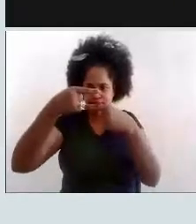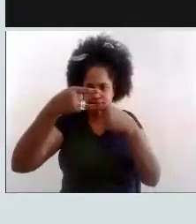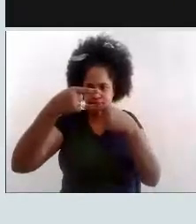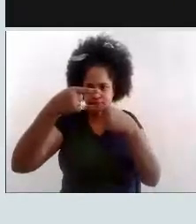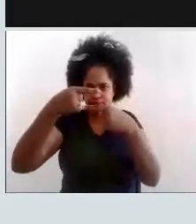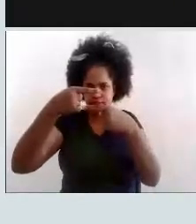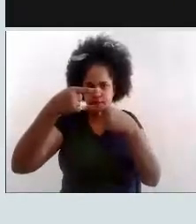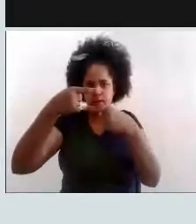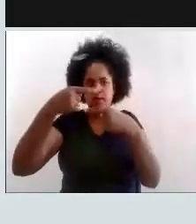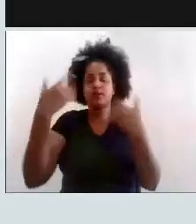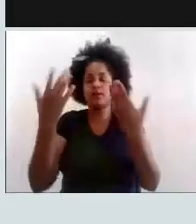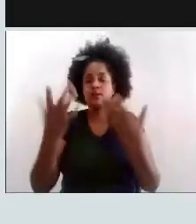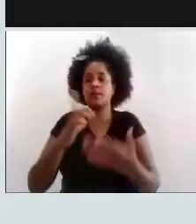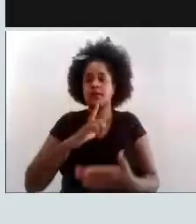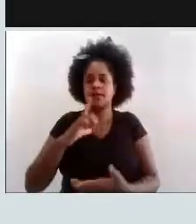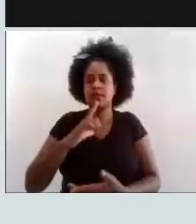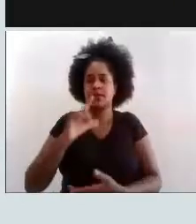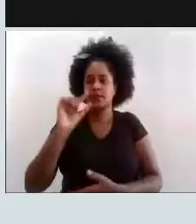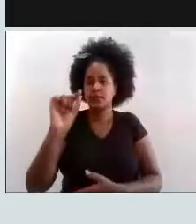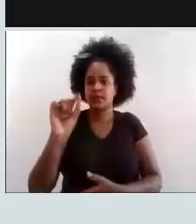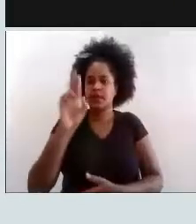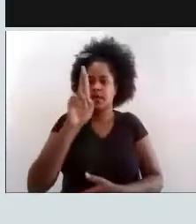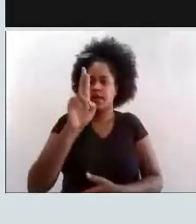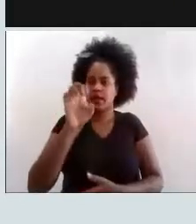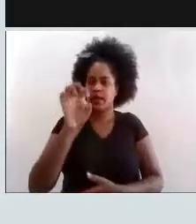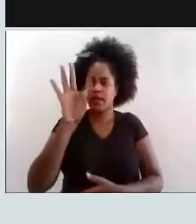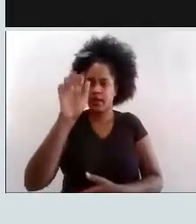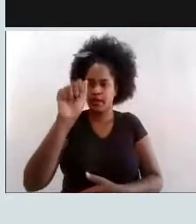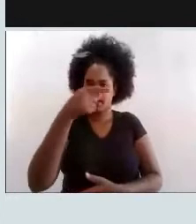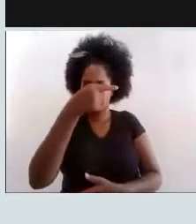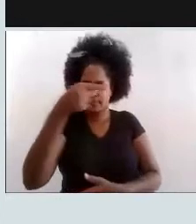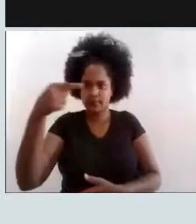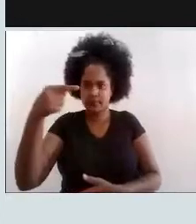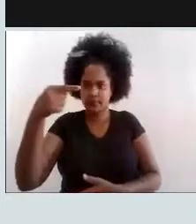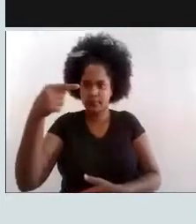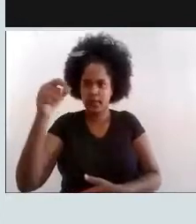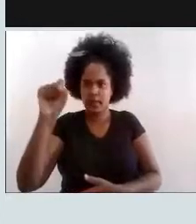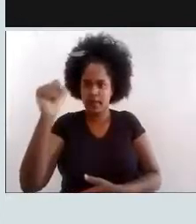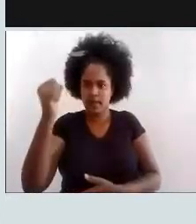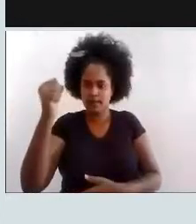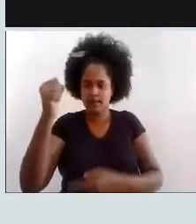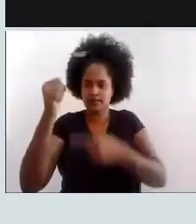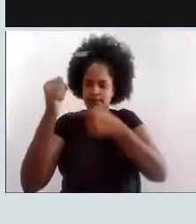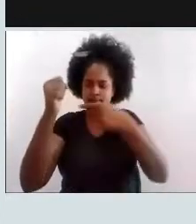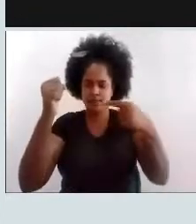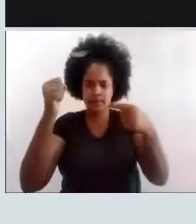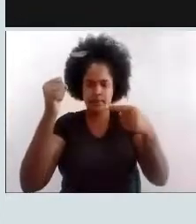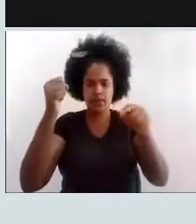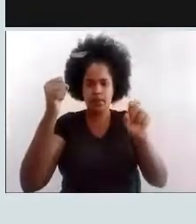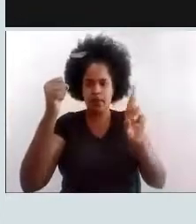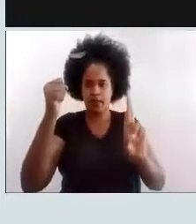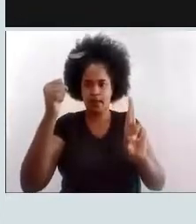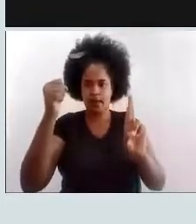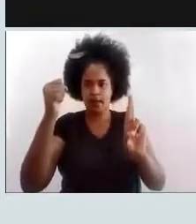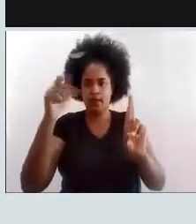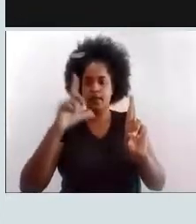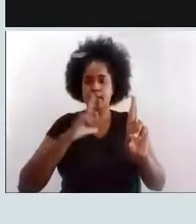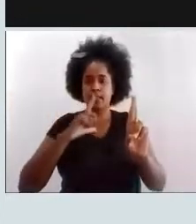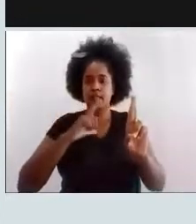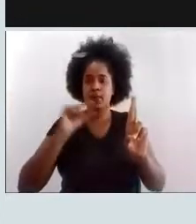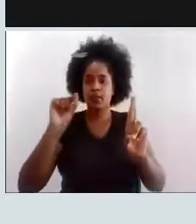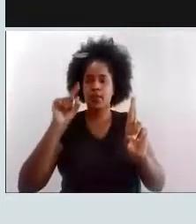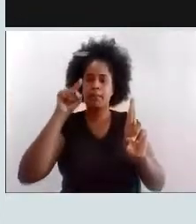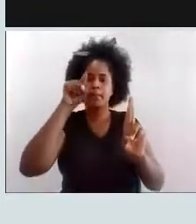e também um ponto P. For um ponto qualquer não pertencente a uma reta R